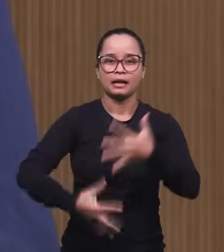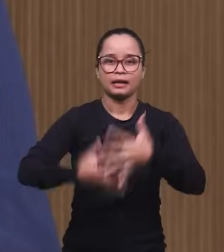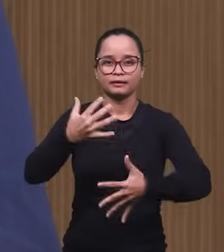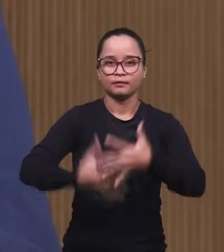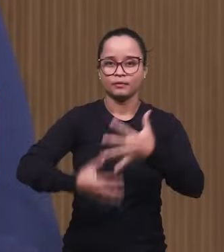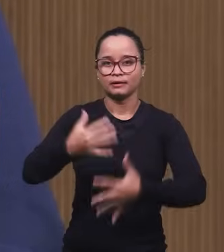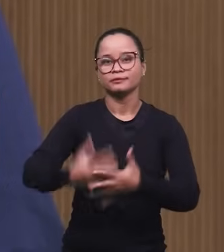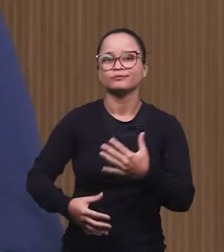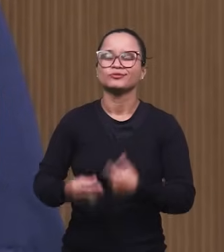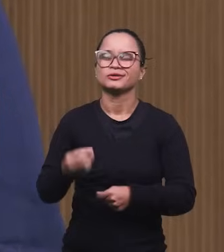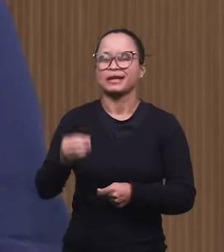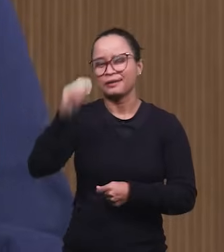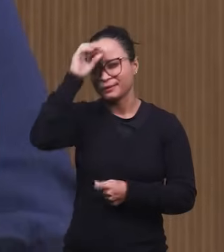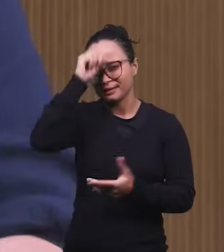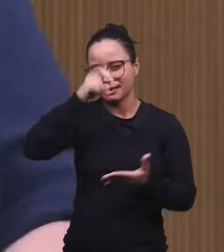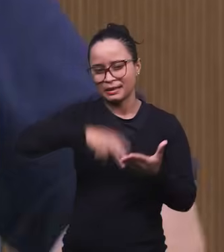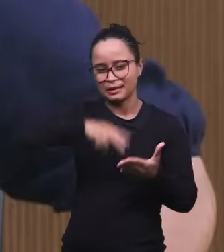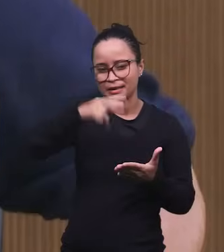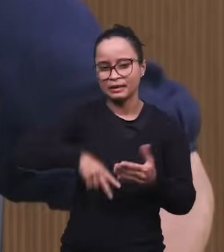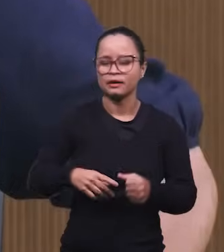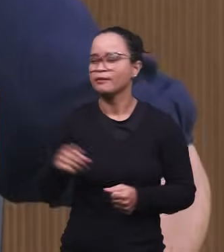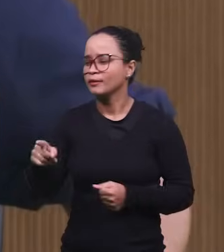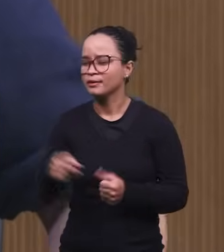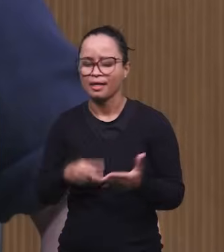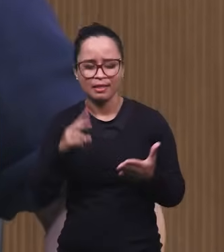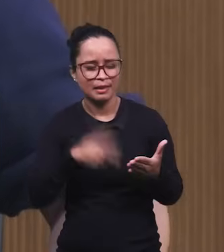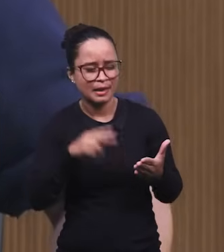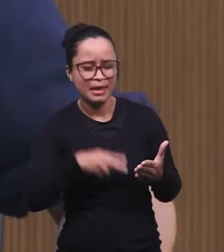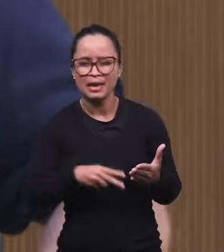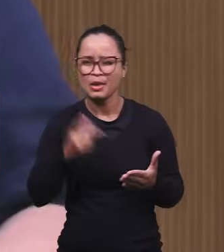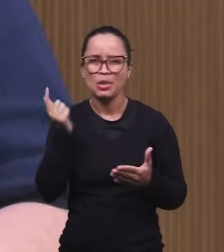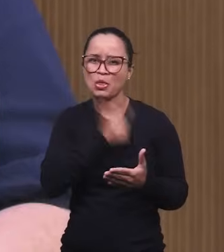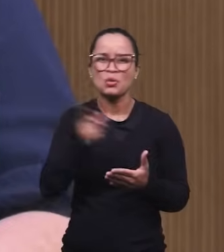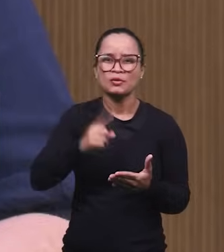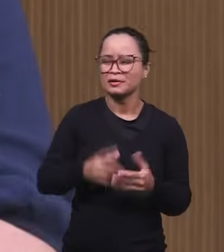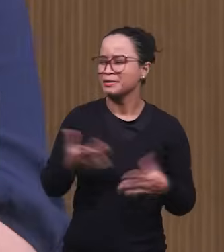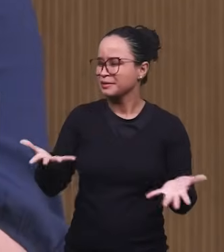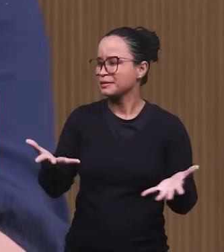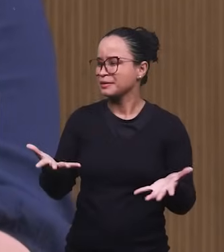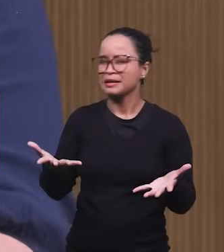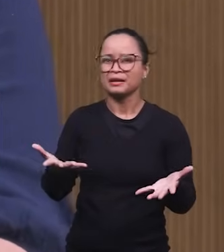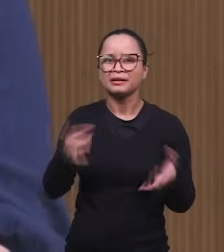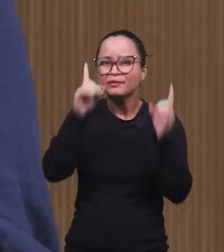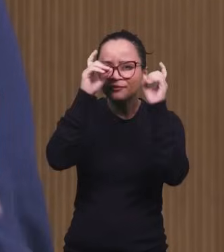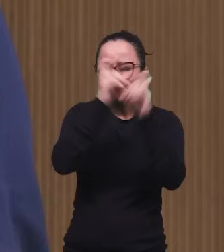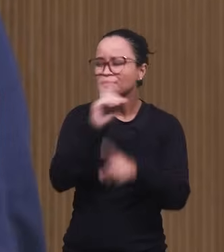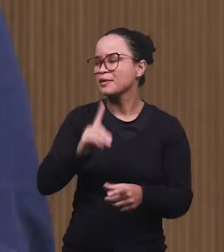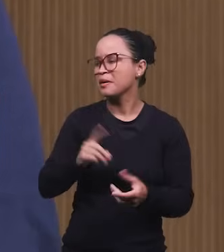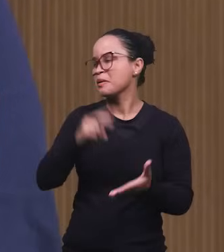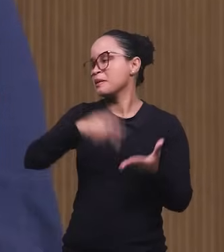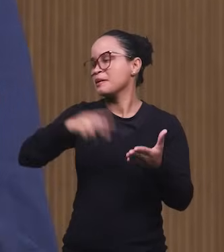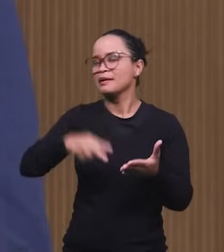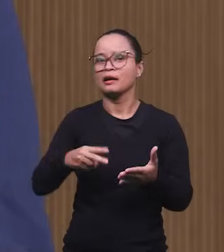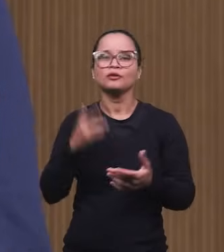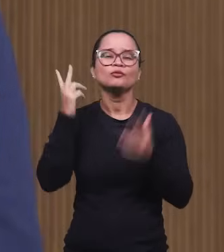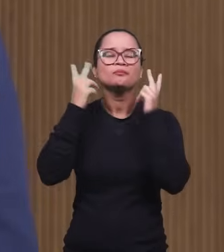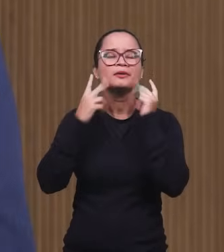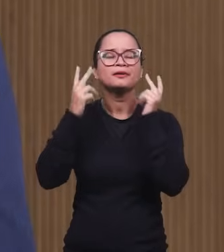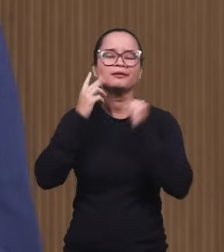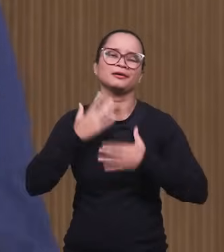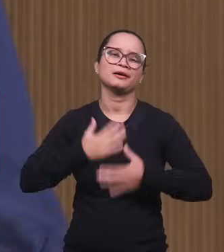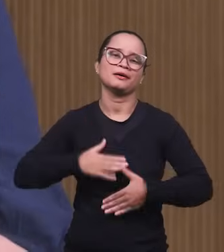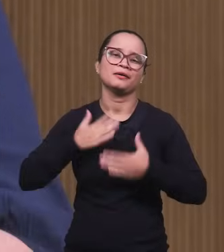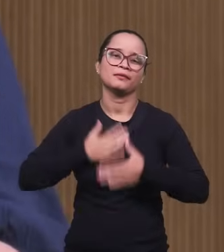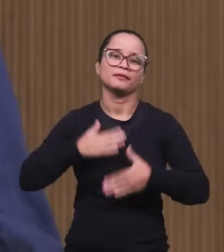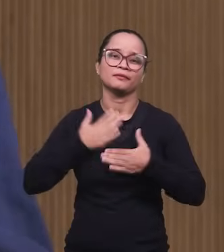a questão da alfabetização. Então, ela fica aqui assim, lê, mas eu não tô lendo, ela já fica nervosa, será que é uma coisa tão difícil? Não, faz